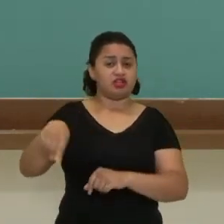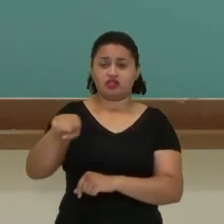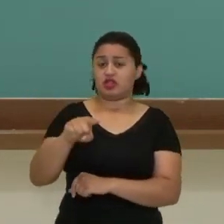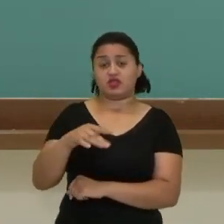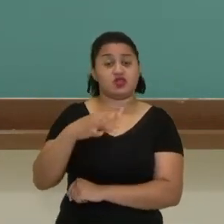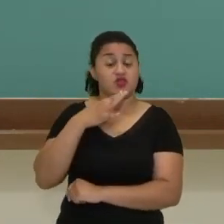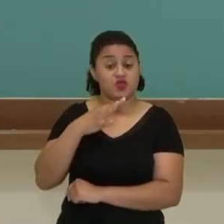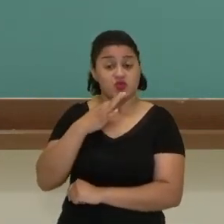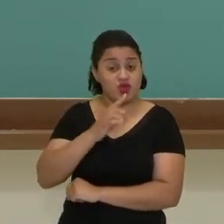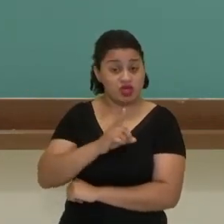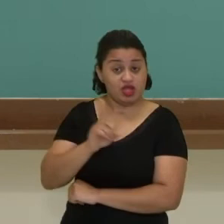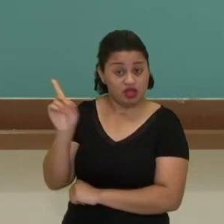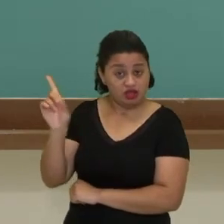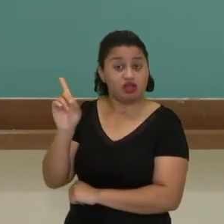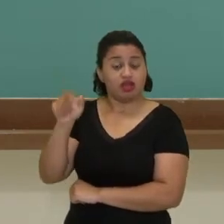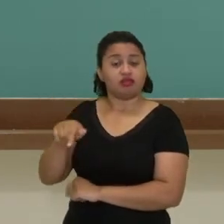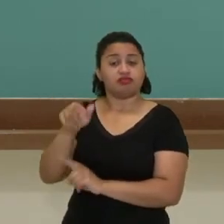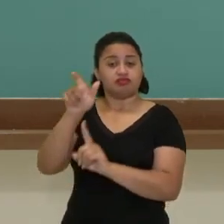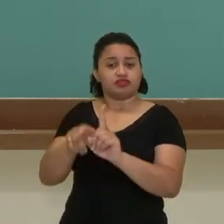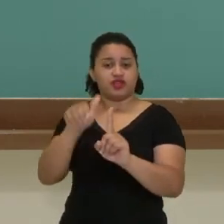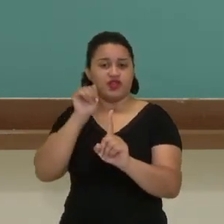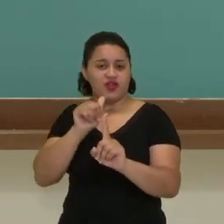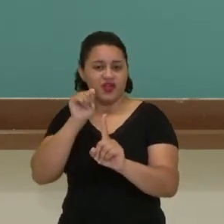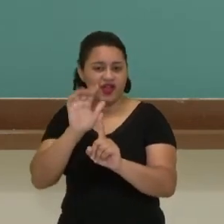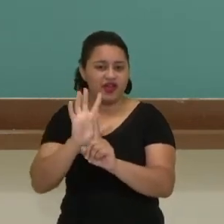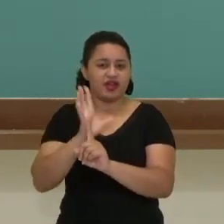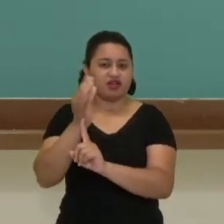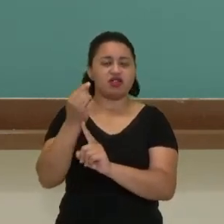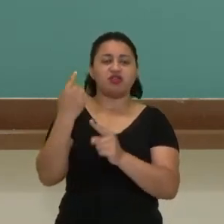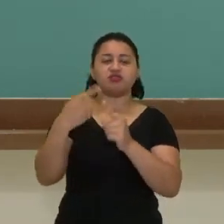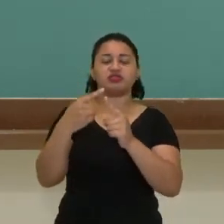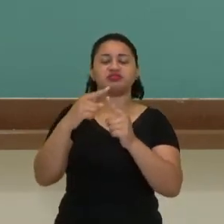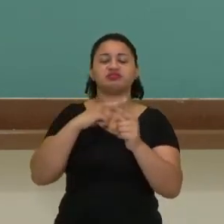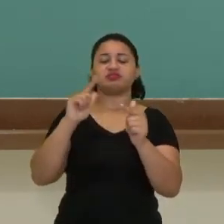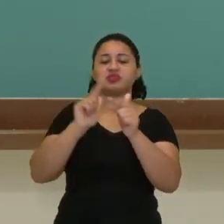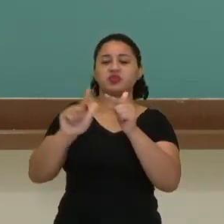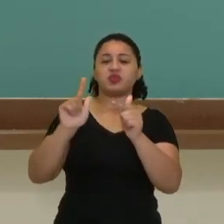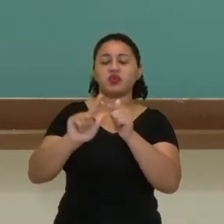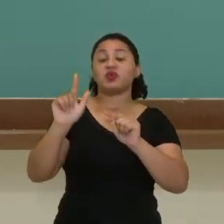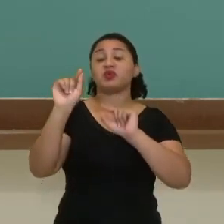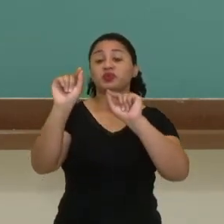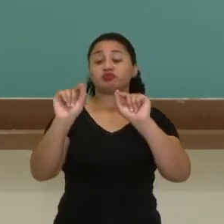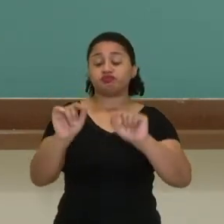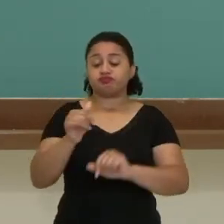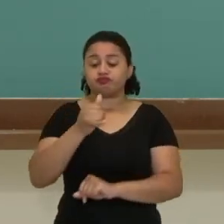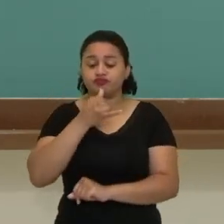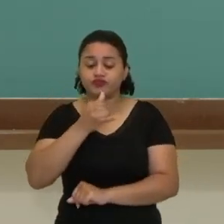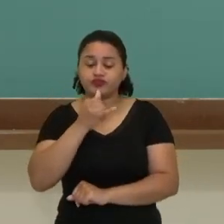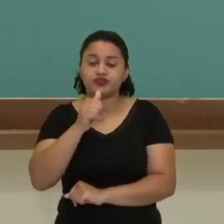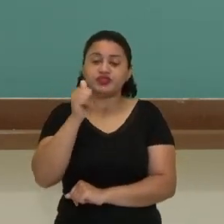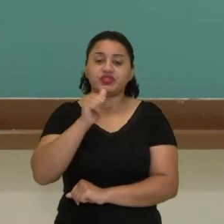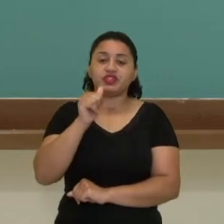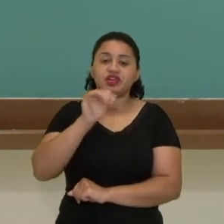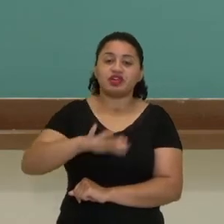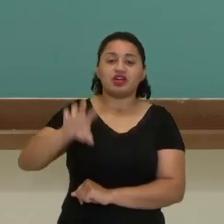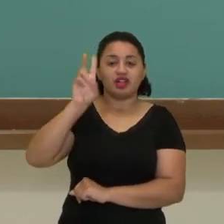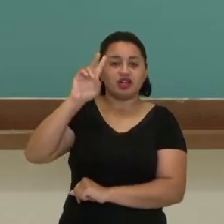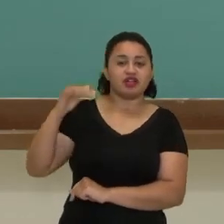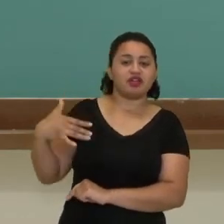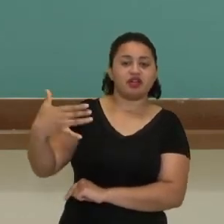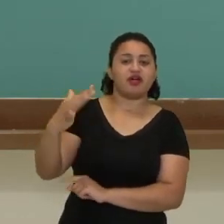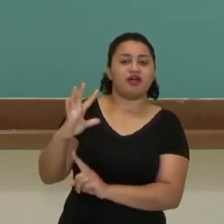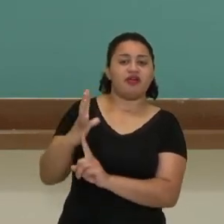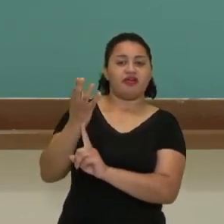nessa artista. É que a gente tem um grande problema. Infelizmente, as mulheres na história da arte, até metade do